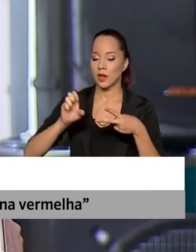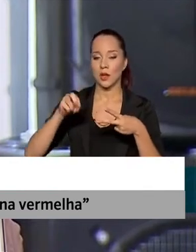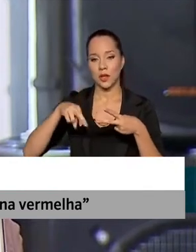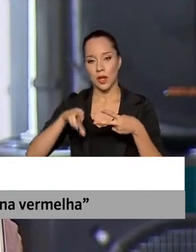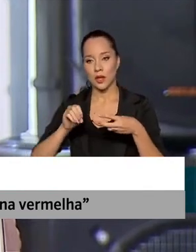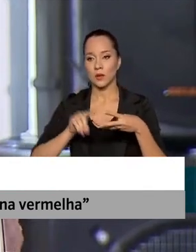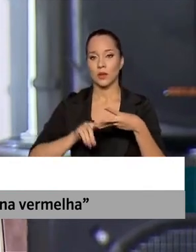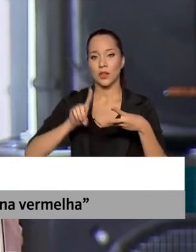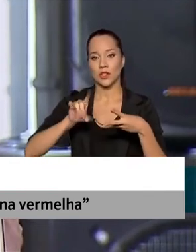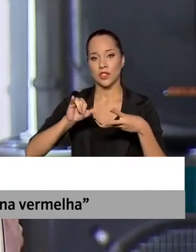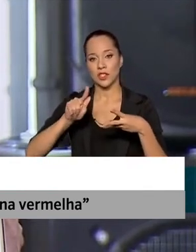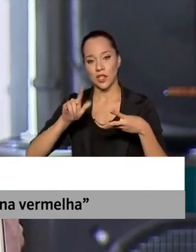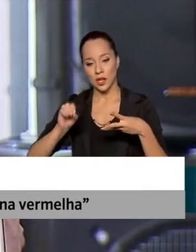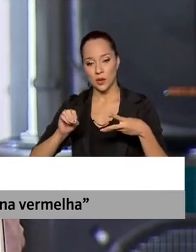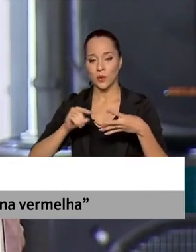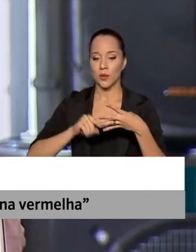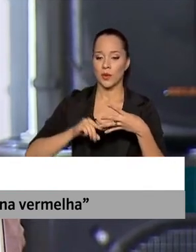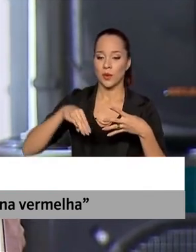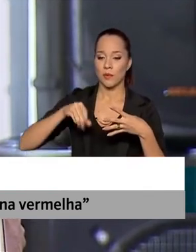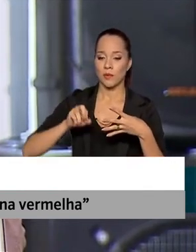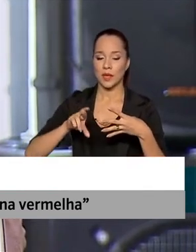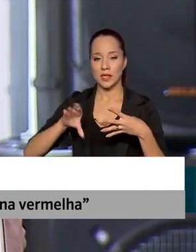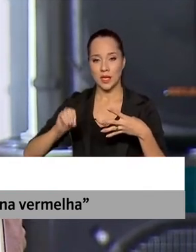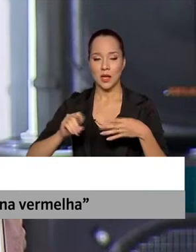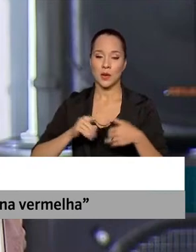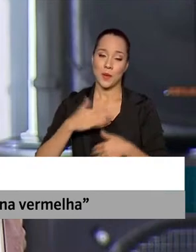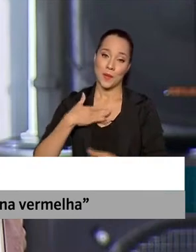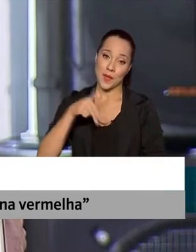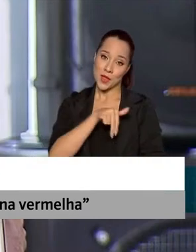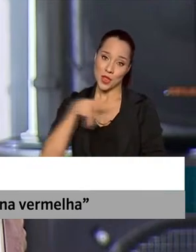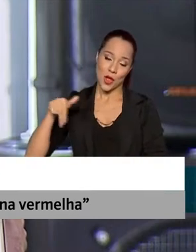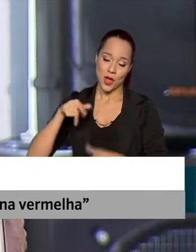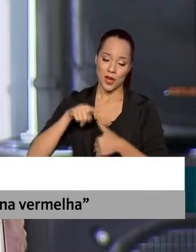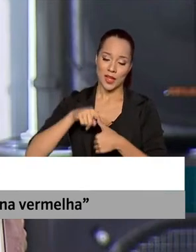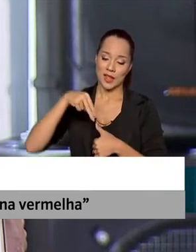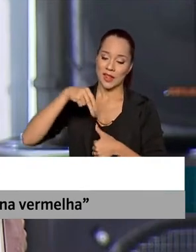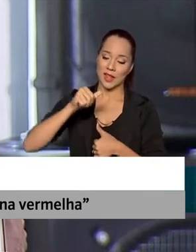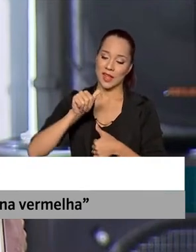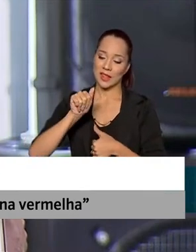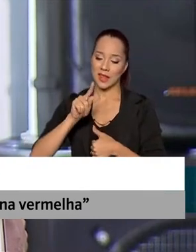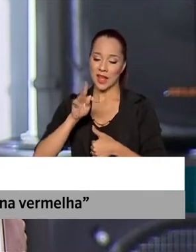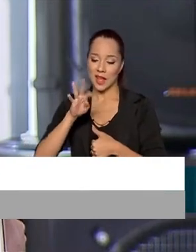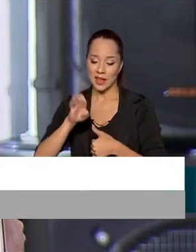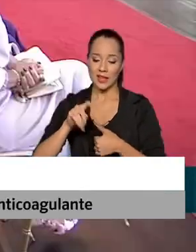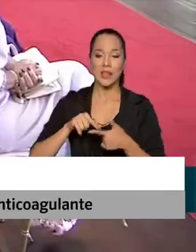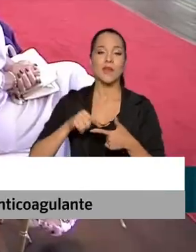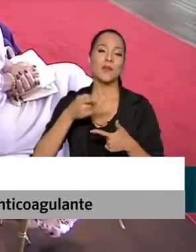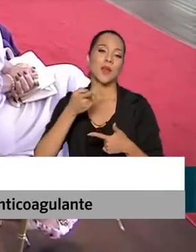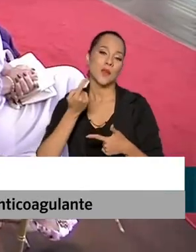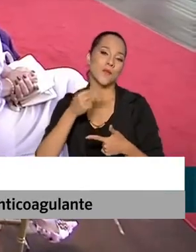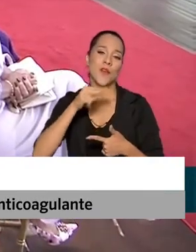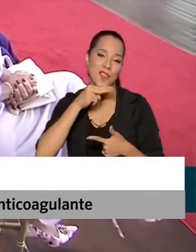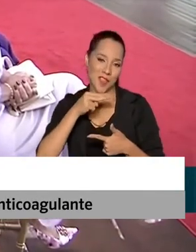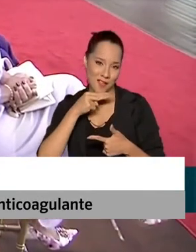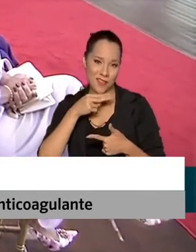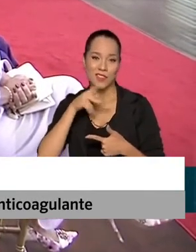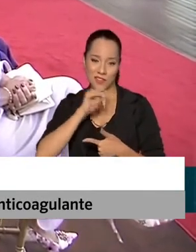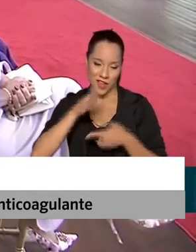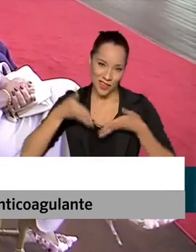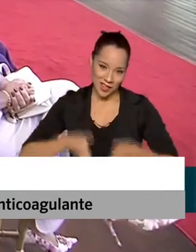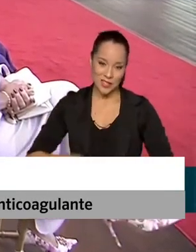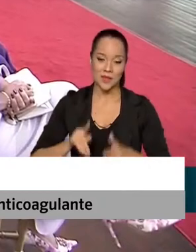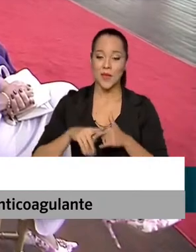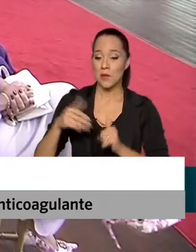Marcele, pela minha nora Natália e pelo neto que se avizinha, pelo constante